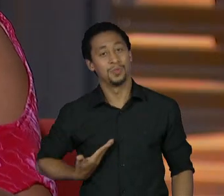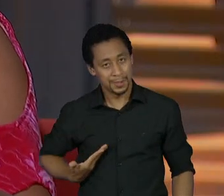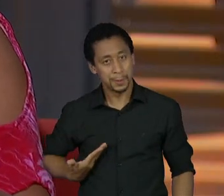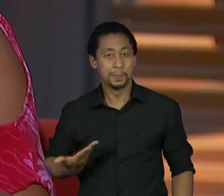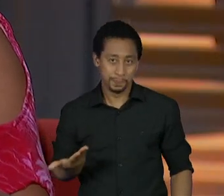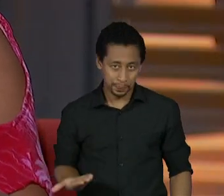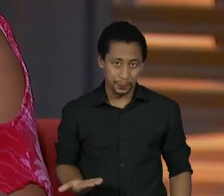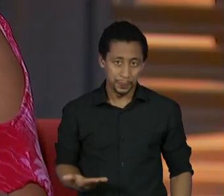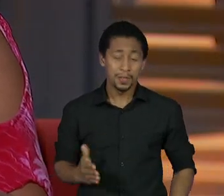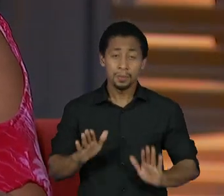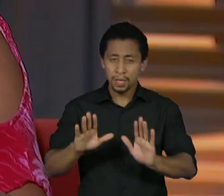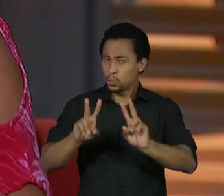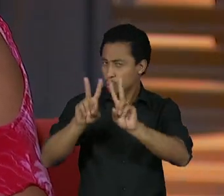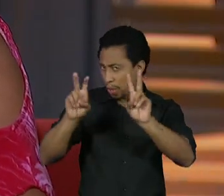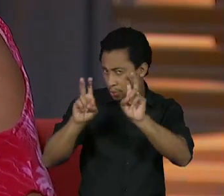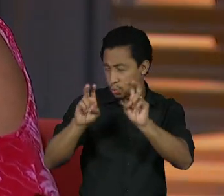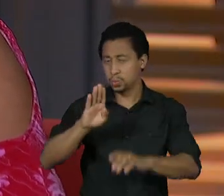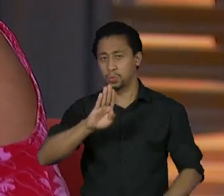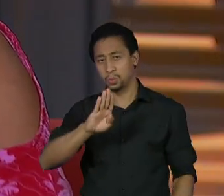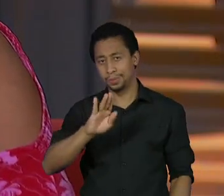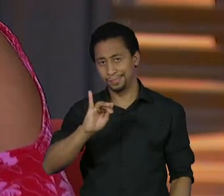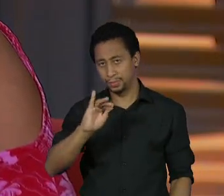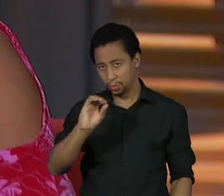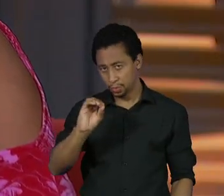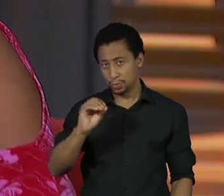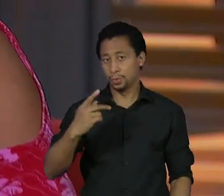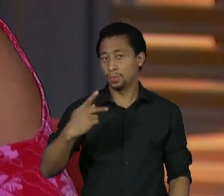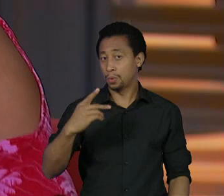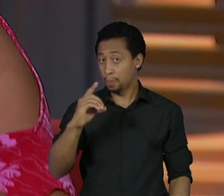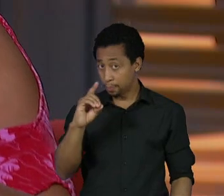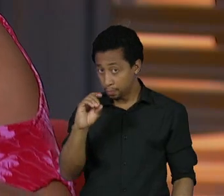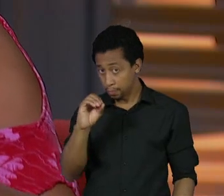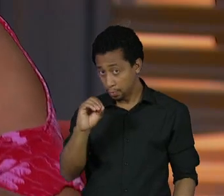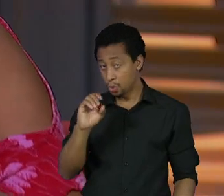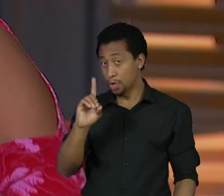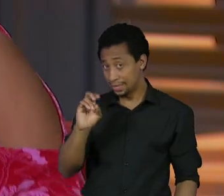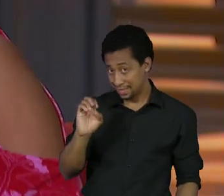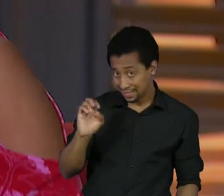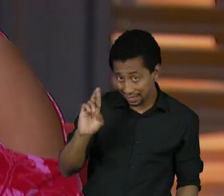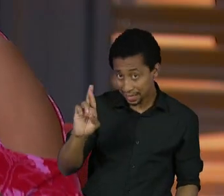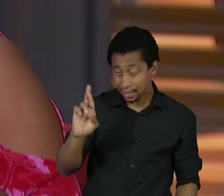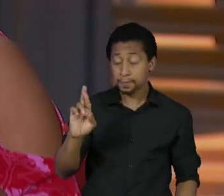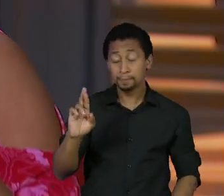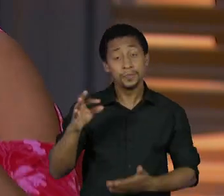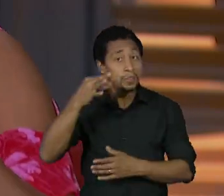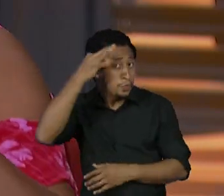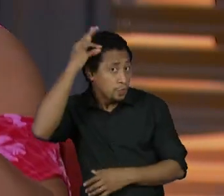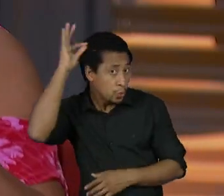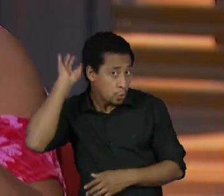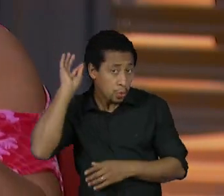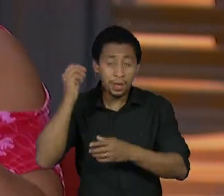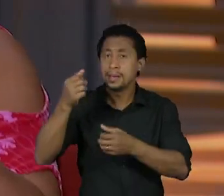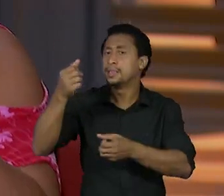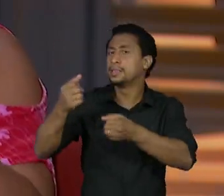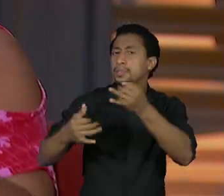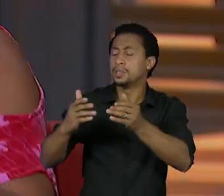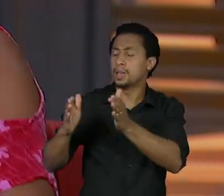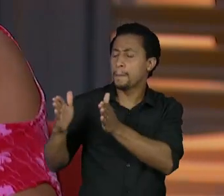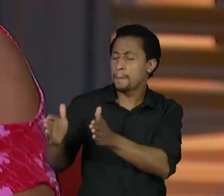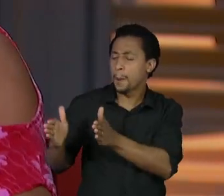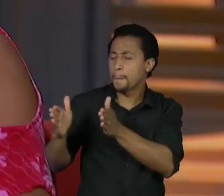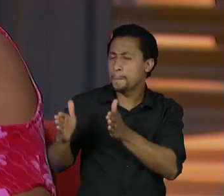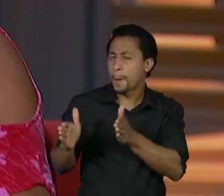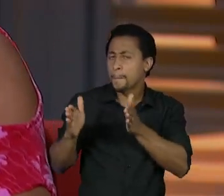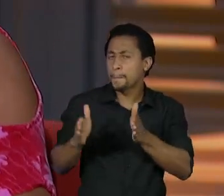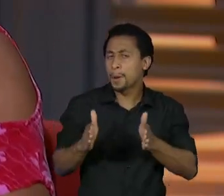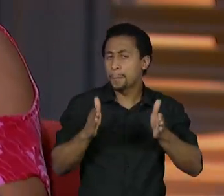processo do biopoder, né, a forma como o Estado controla a vida, Foucault, ele já falava sobre como, a partir de processos de